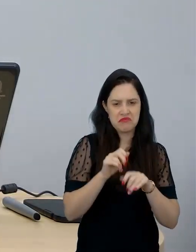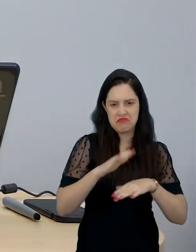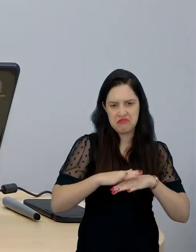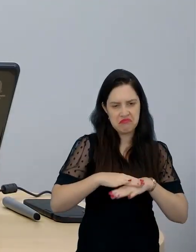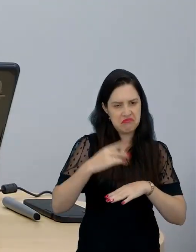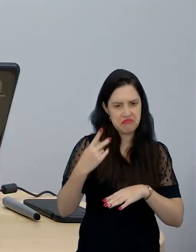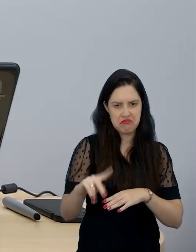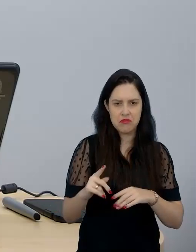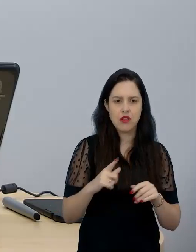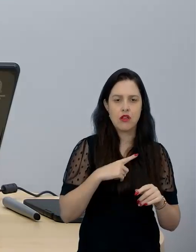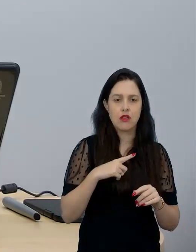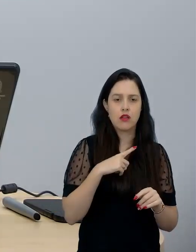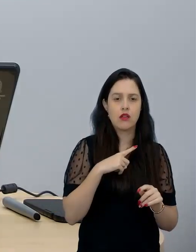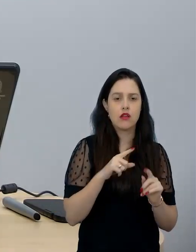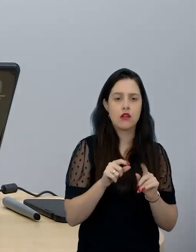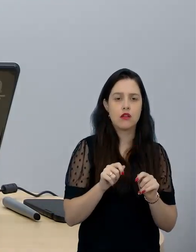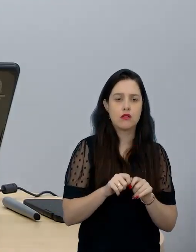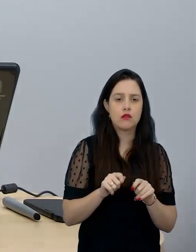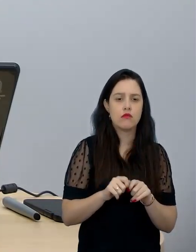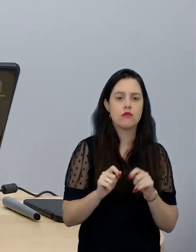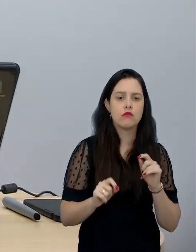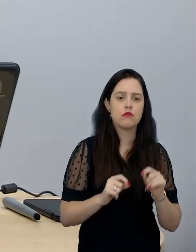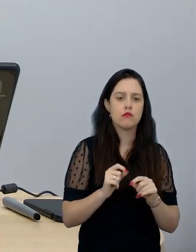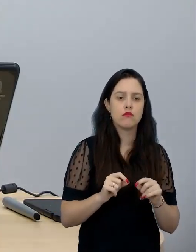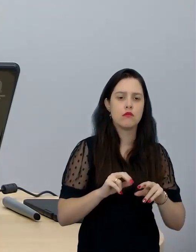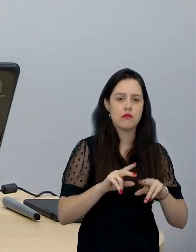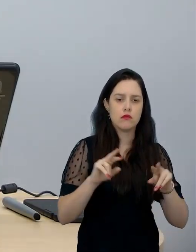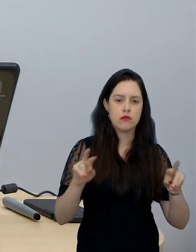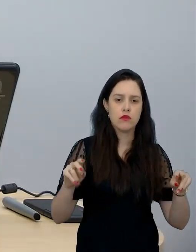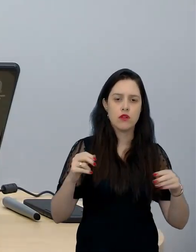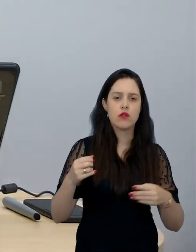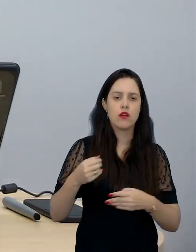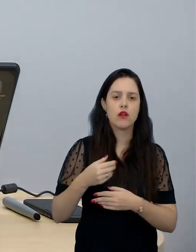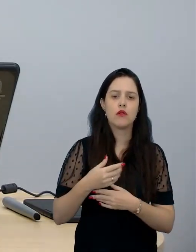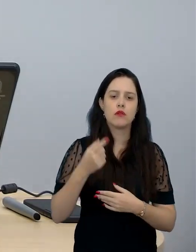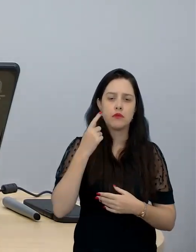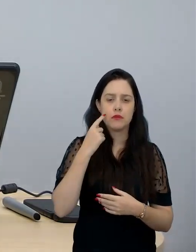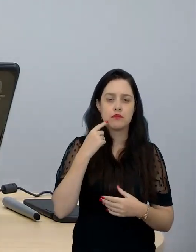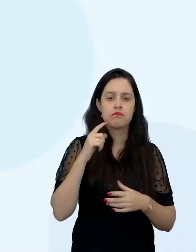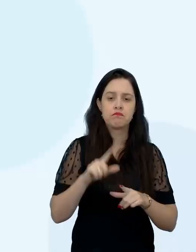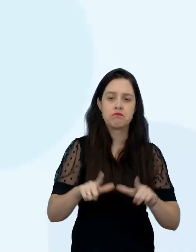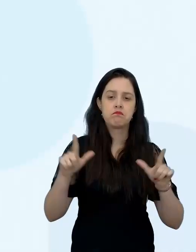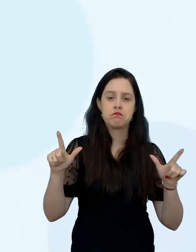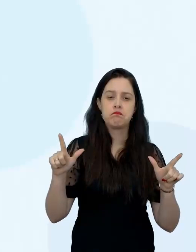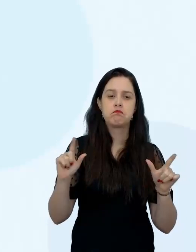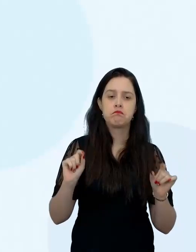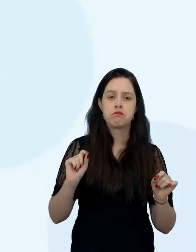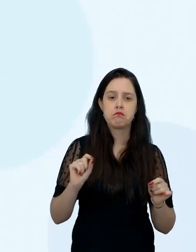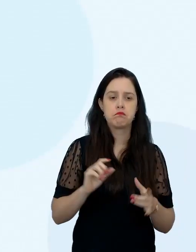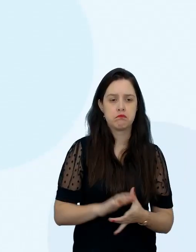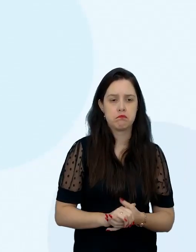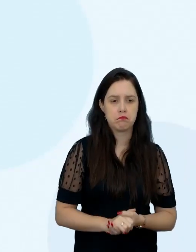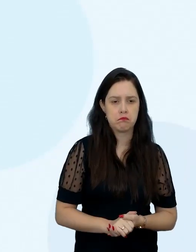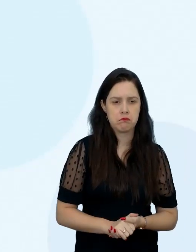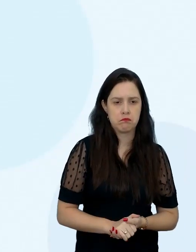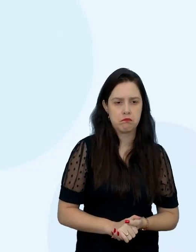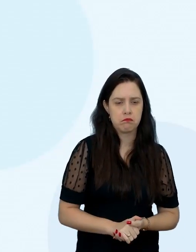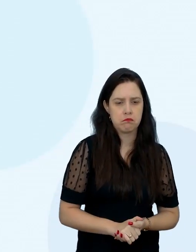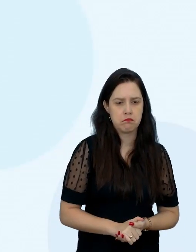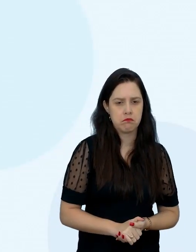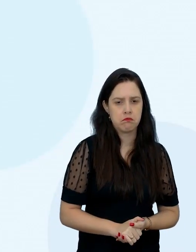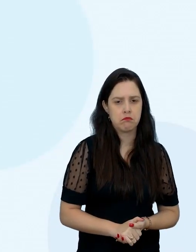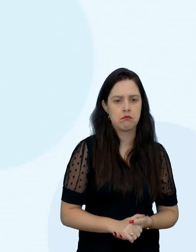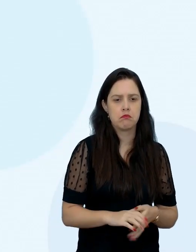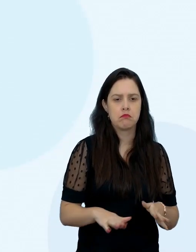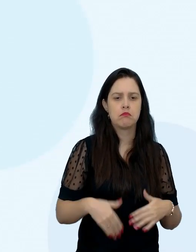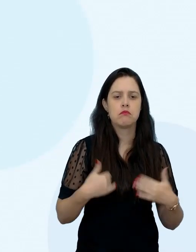tem aí o que a gente espera da contextualização. Então, na tela, produção, por favor, a gente tem aí que a